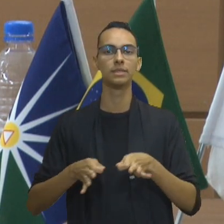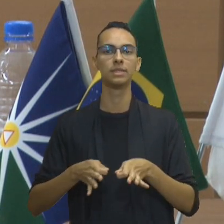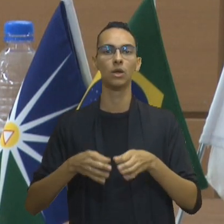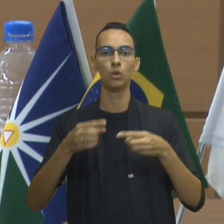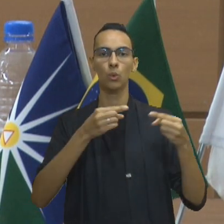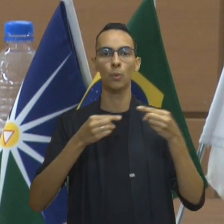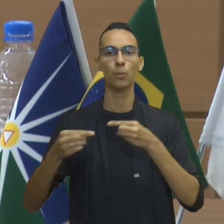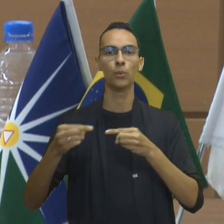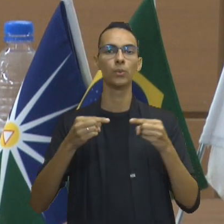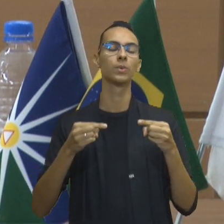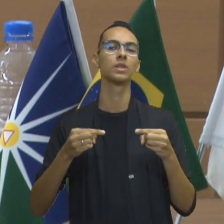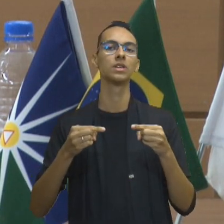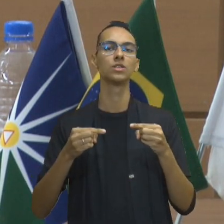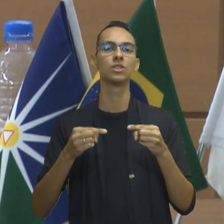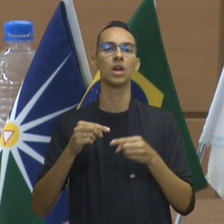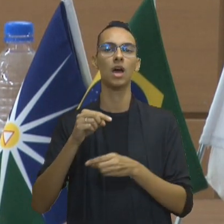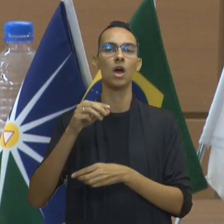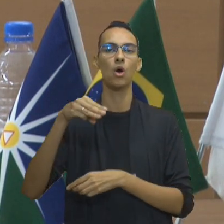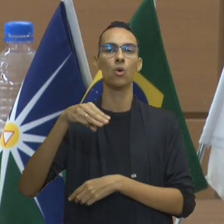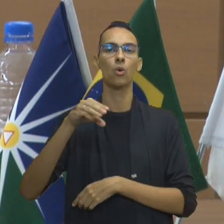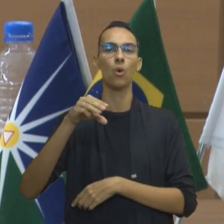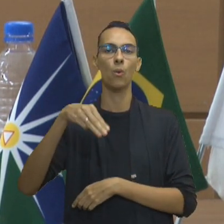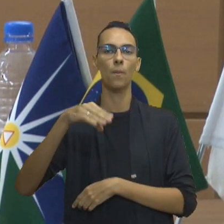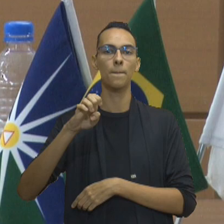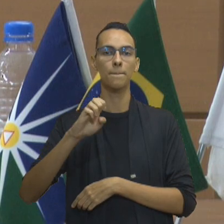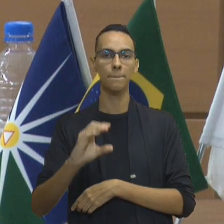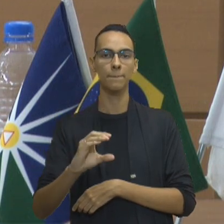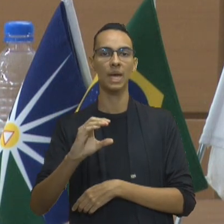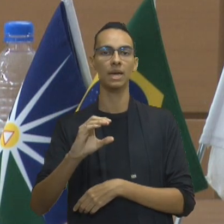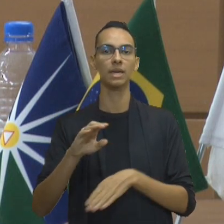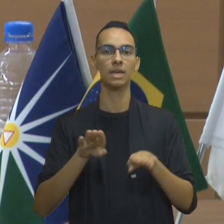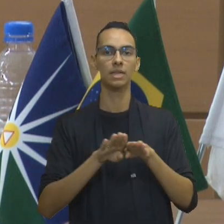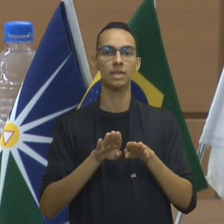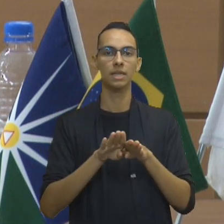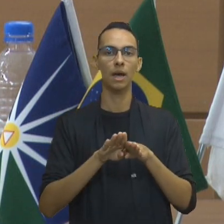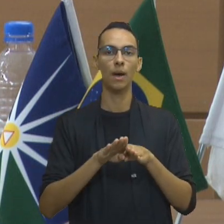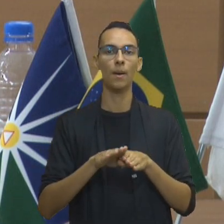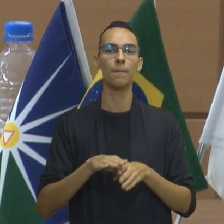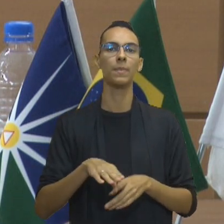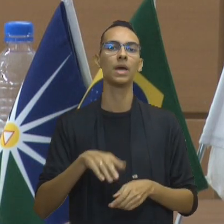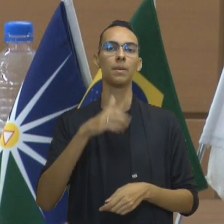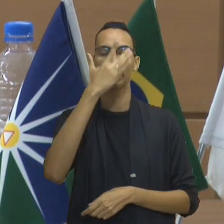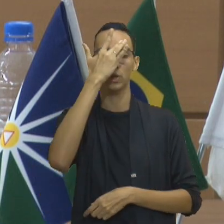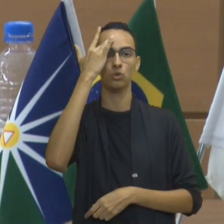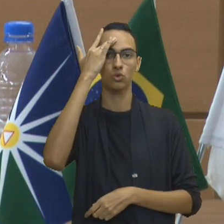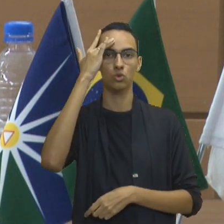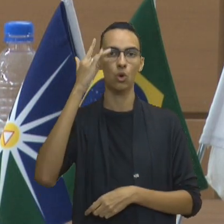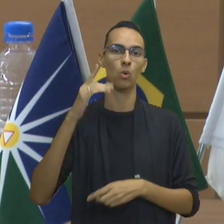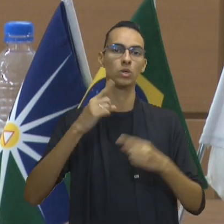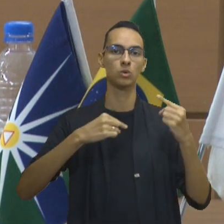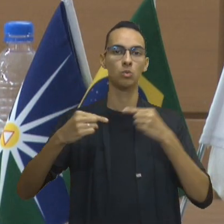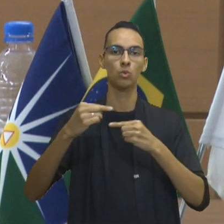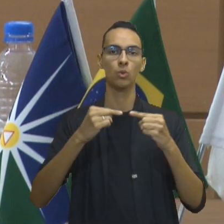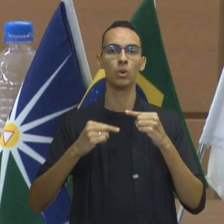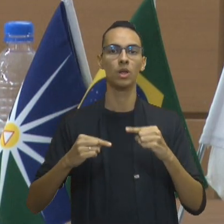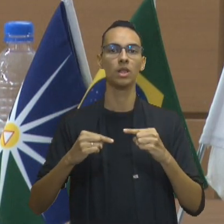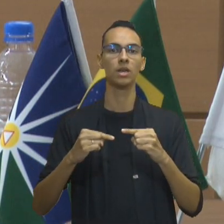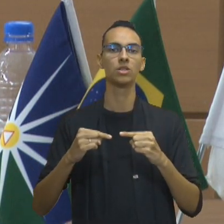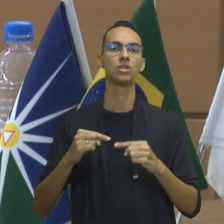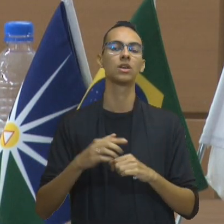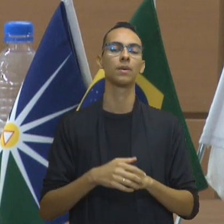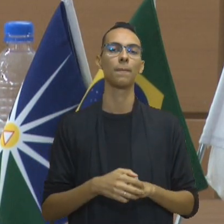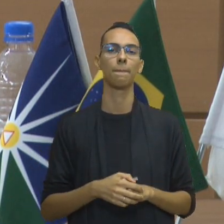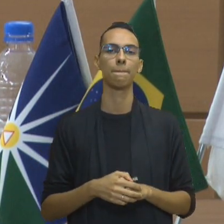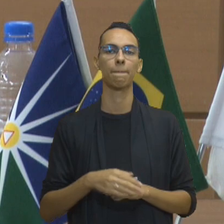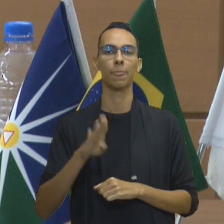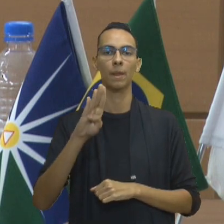políticas com o Ministério da Educação e agentes políticos em Brasília e Belo Horizonte, com diversas reuniões com o